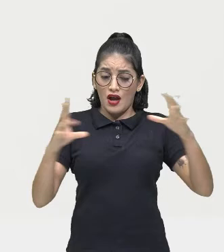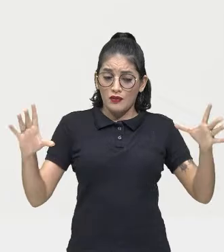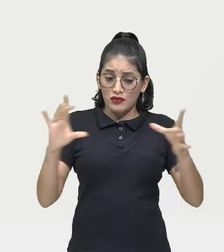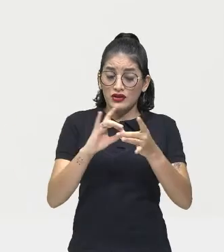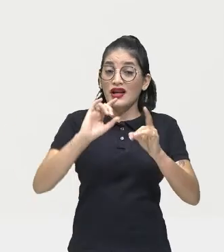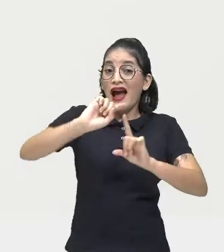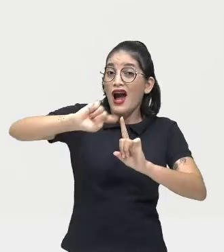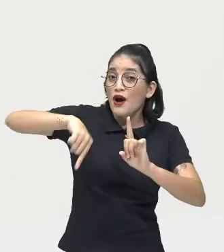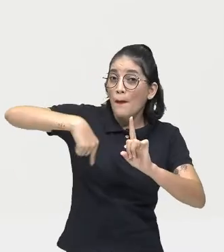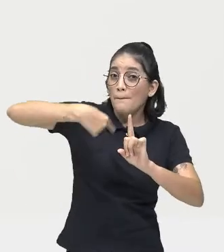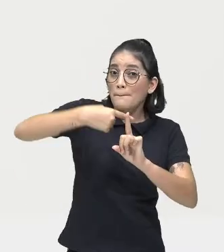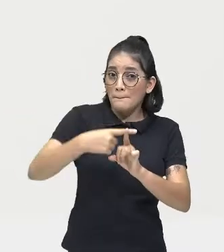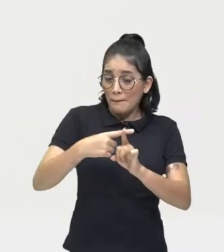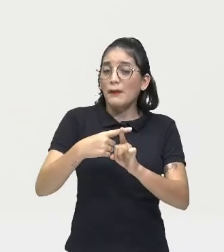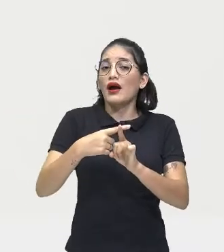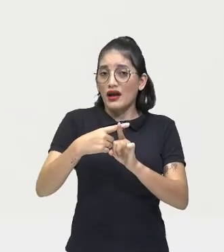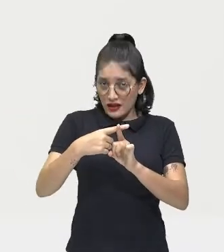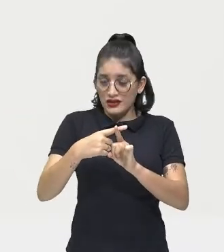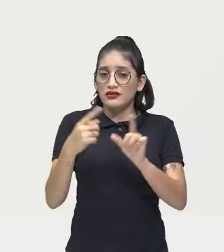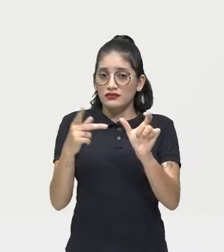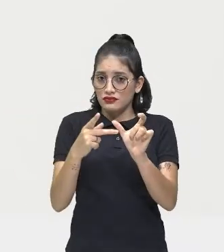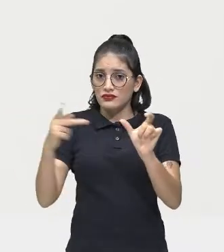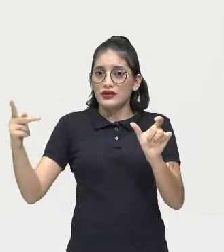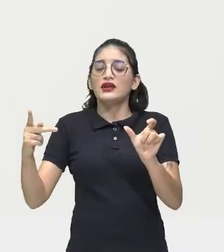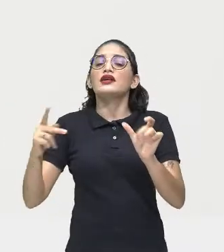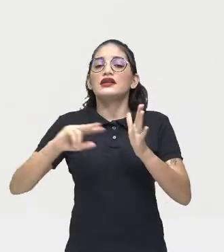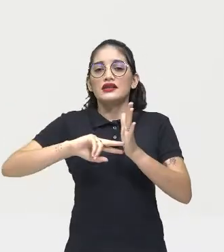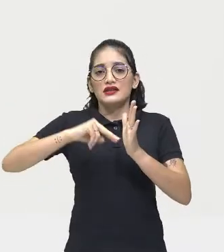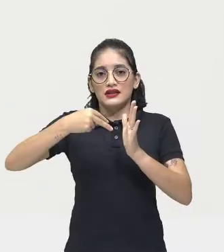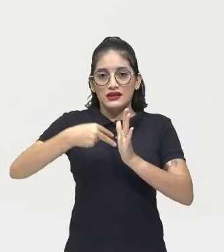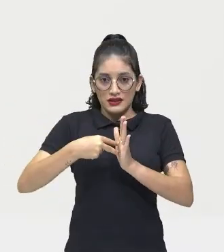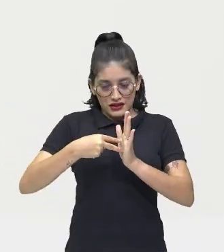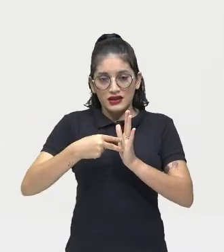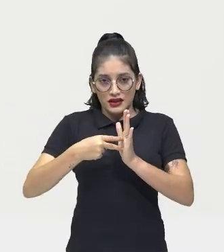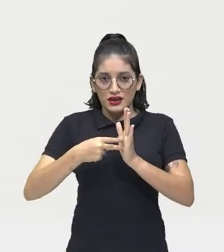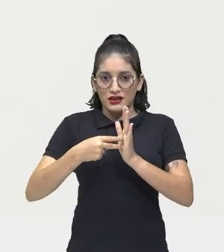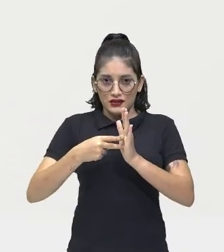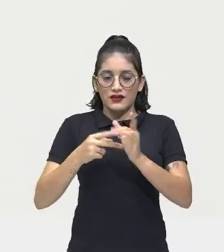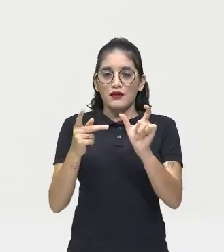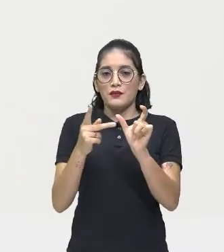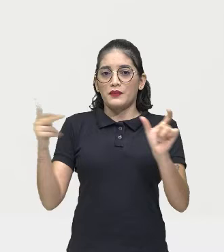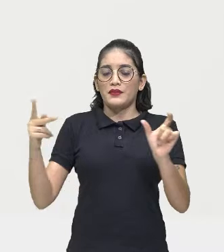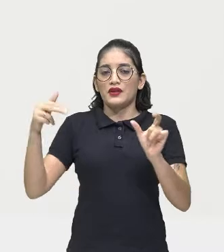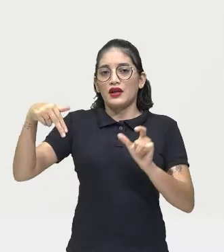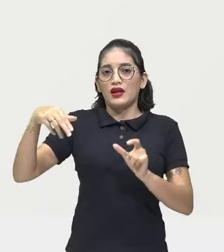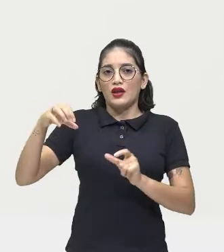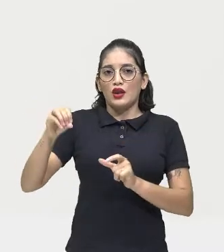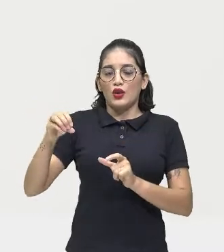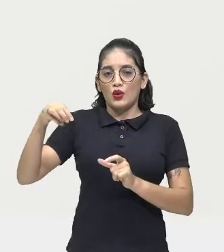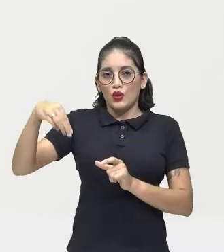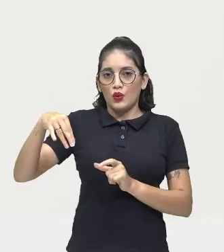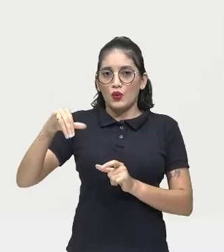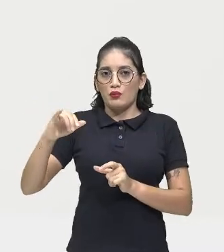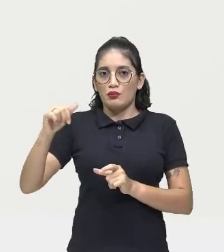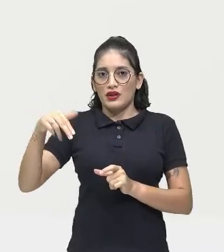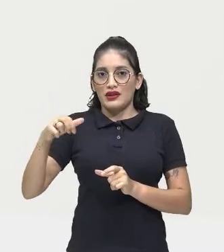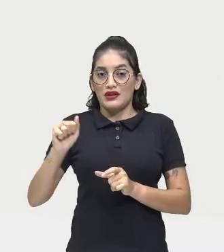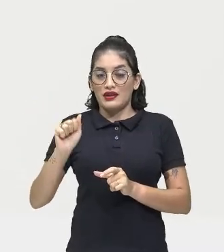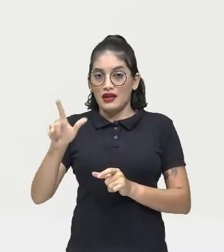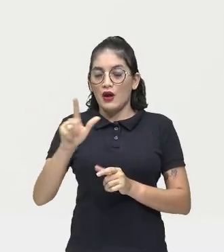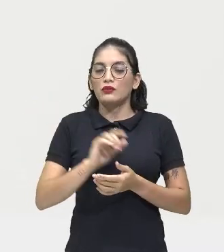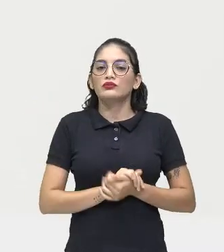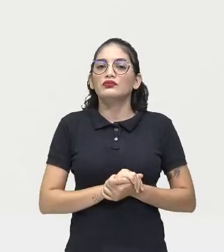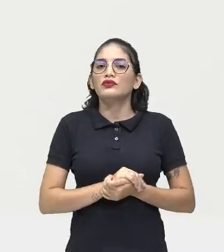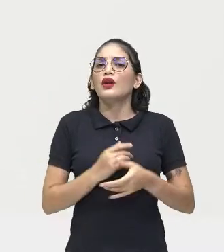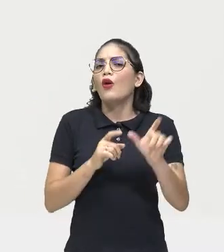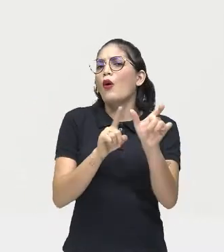um predicativo de sujeito, você tem um predicado nominal, certo? Vocês já estudaram isso. Qual é a